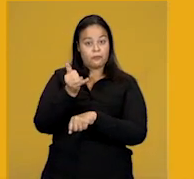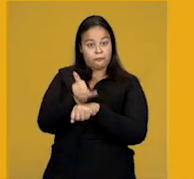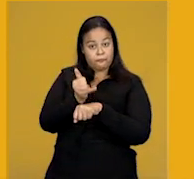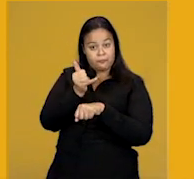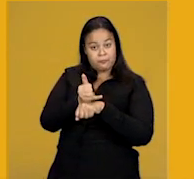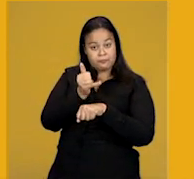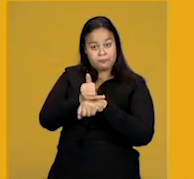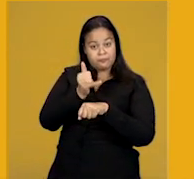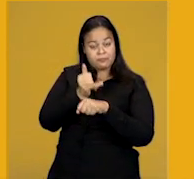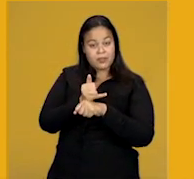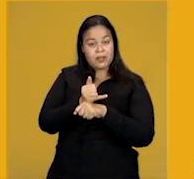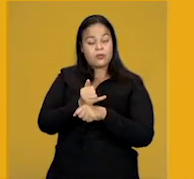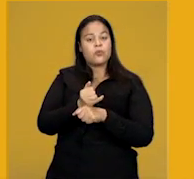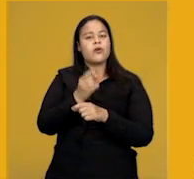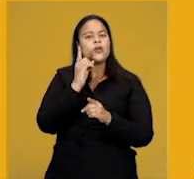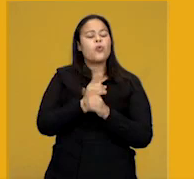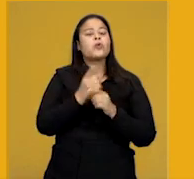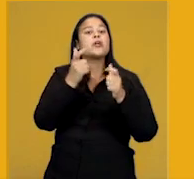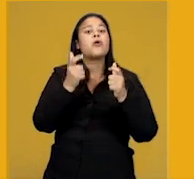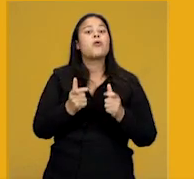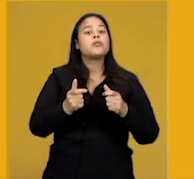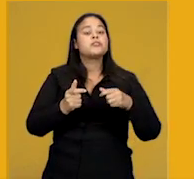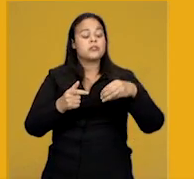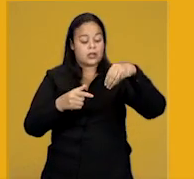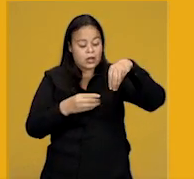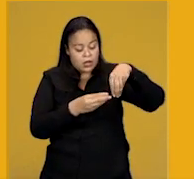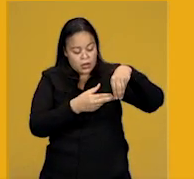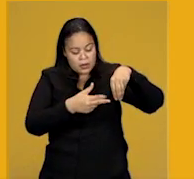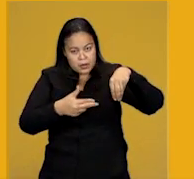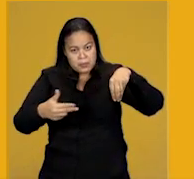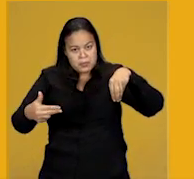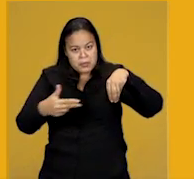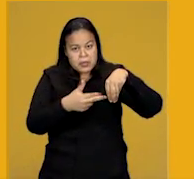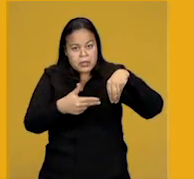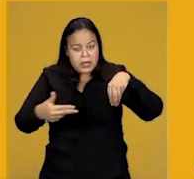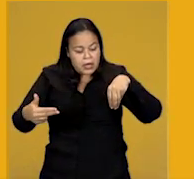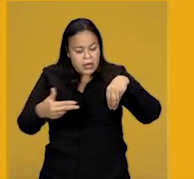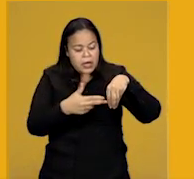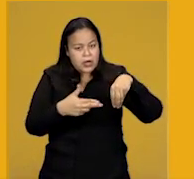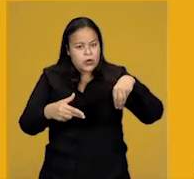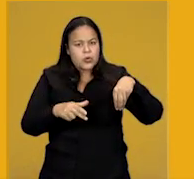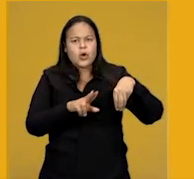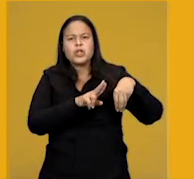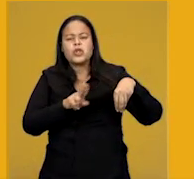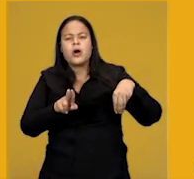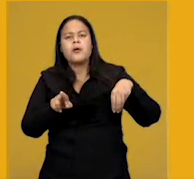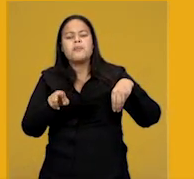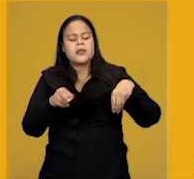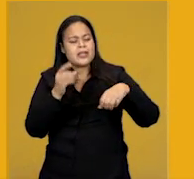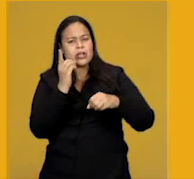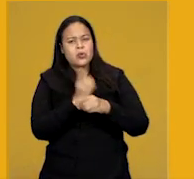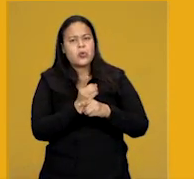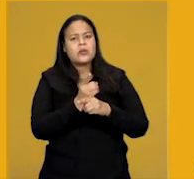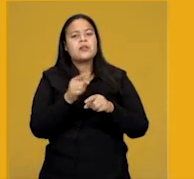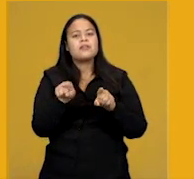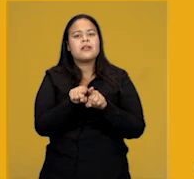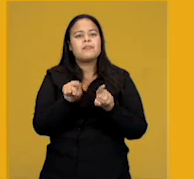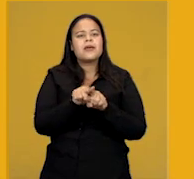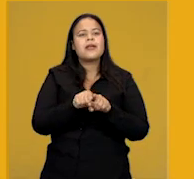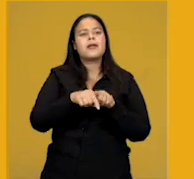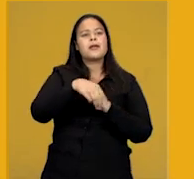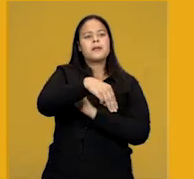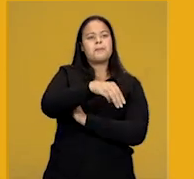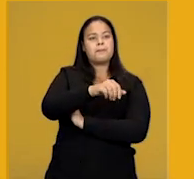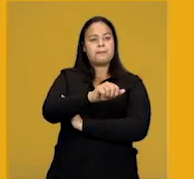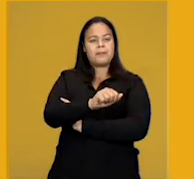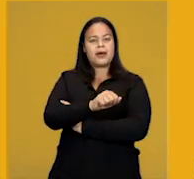na forma de seus minérios, tais como a hematita. e a magnetita